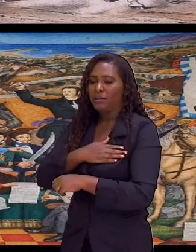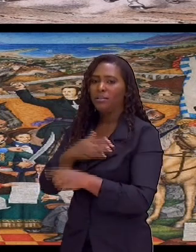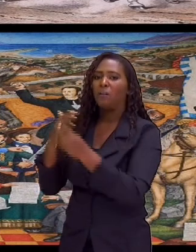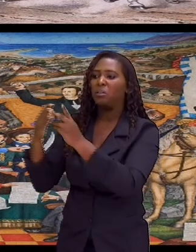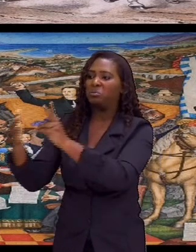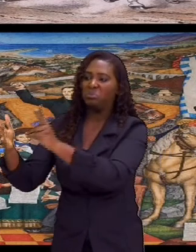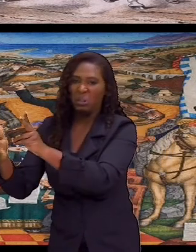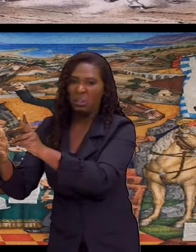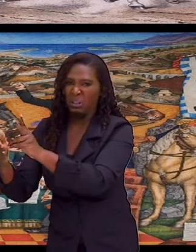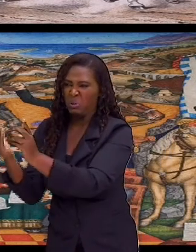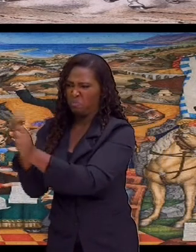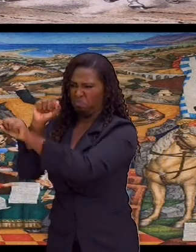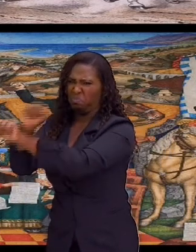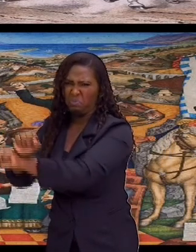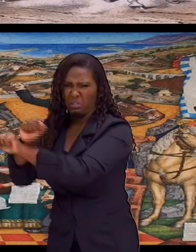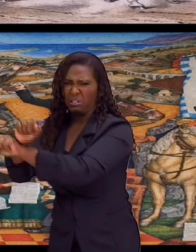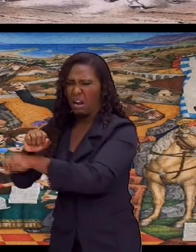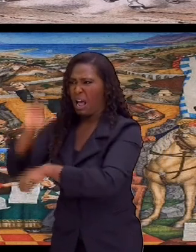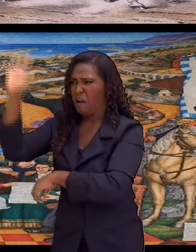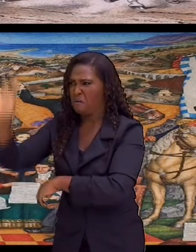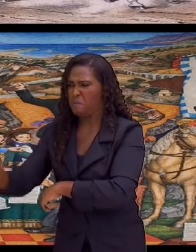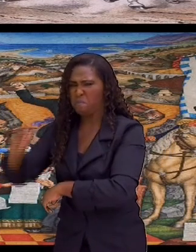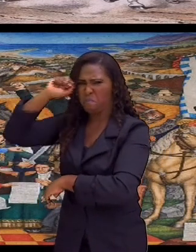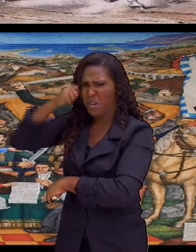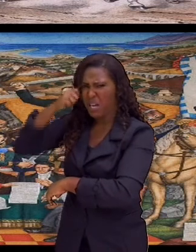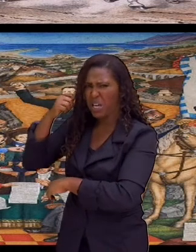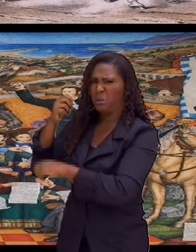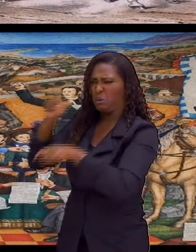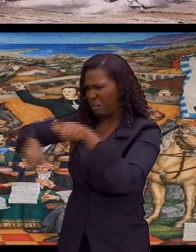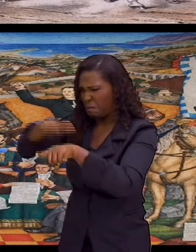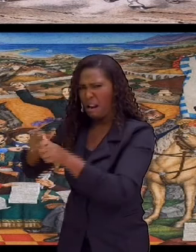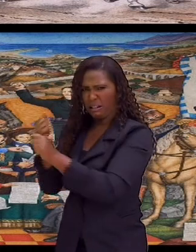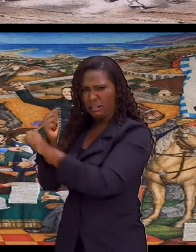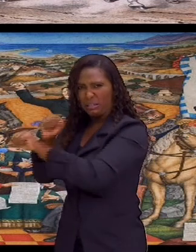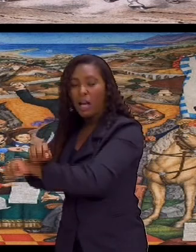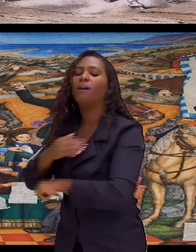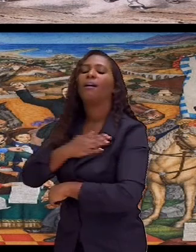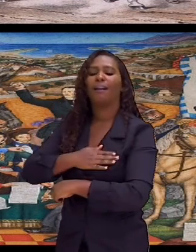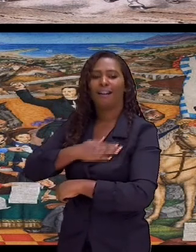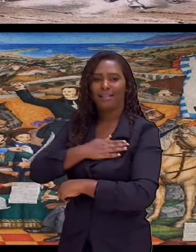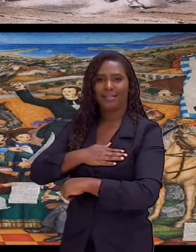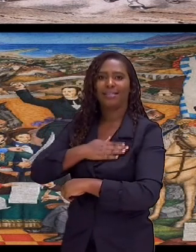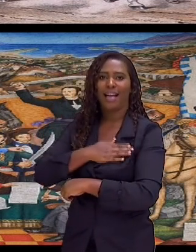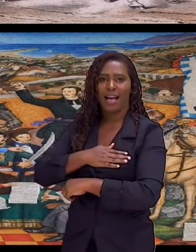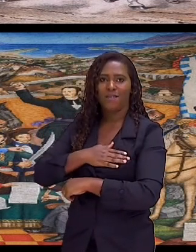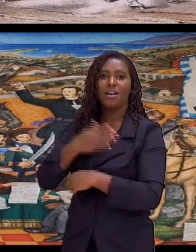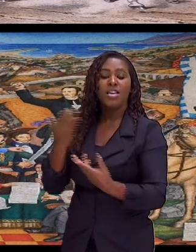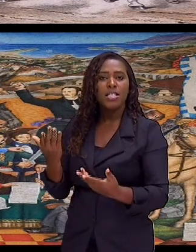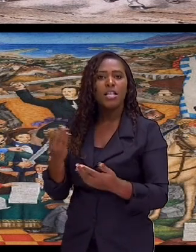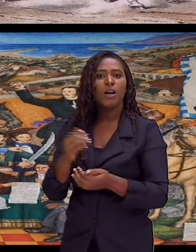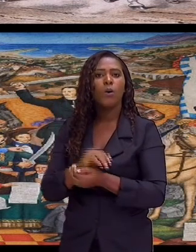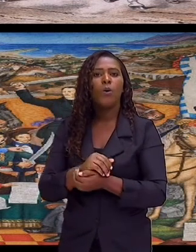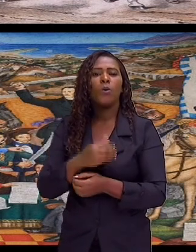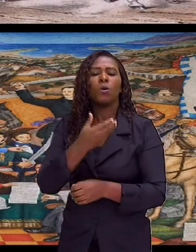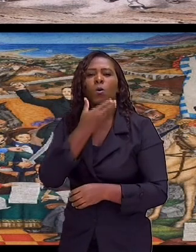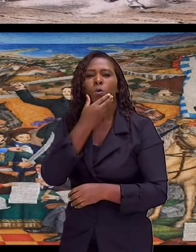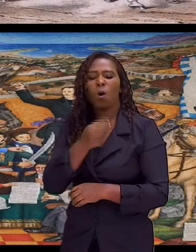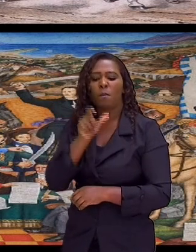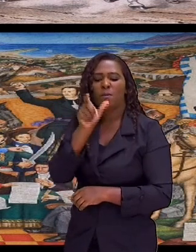em convulsão novamente. Só que dessa vez, os crioulos estavam na liderança